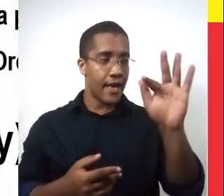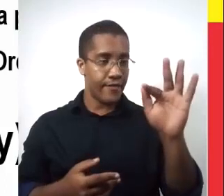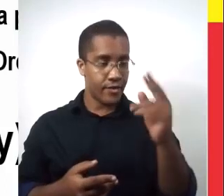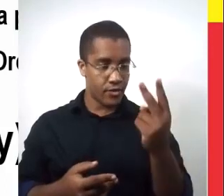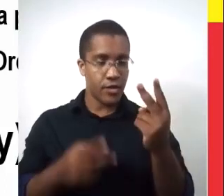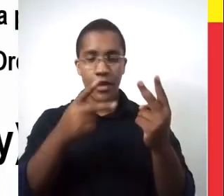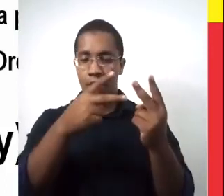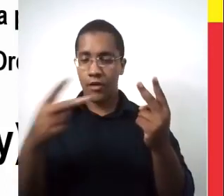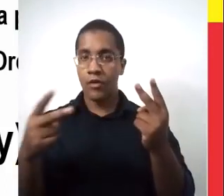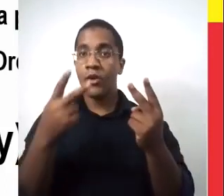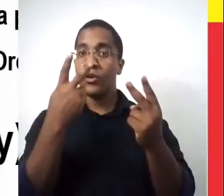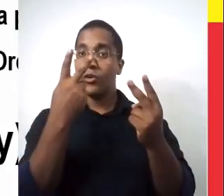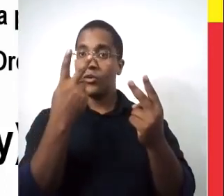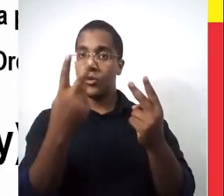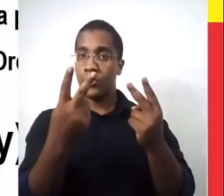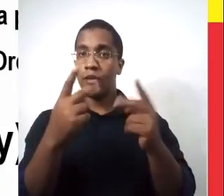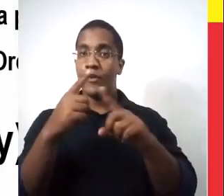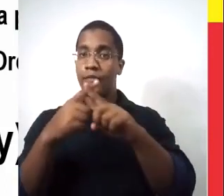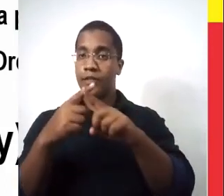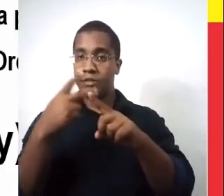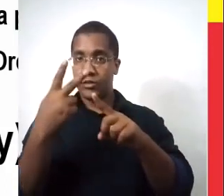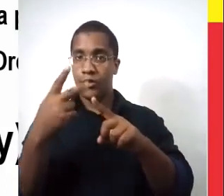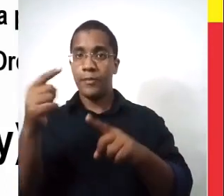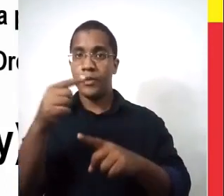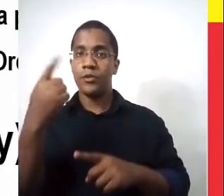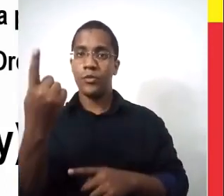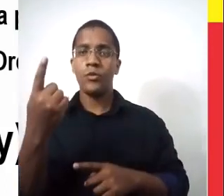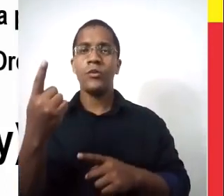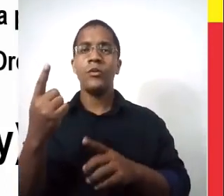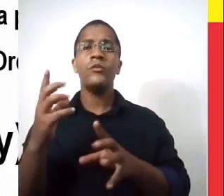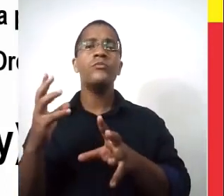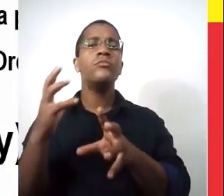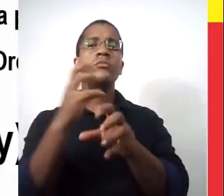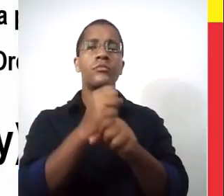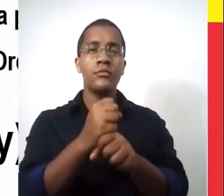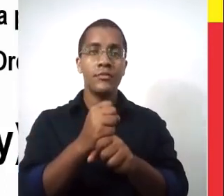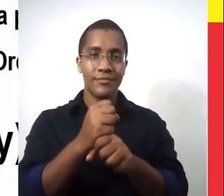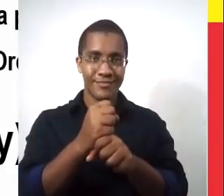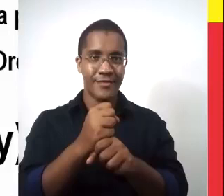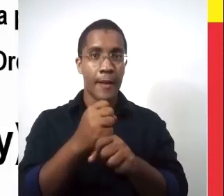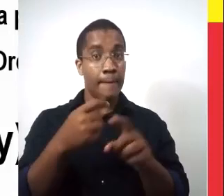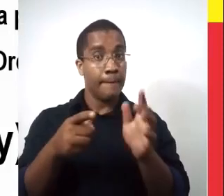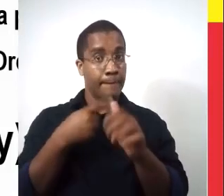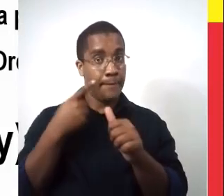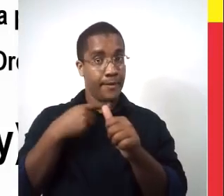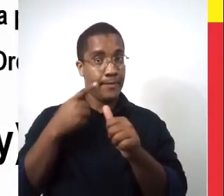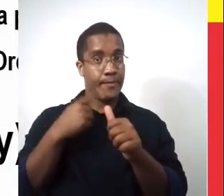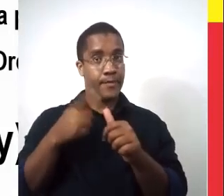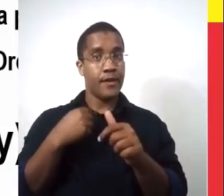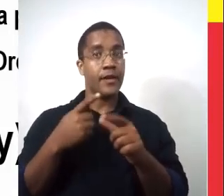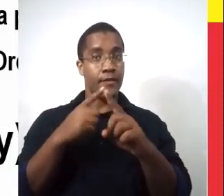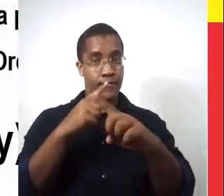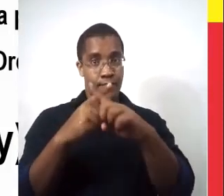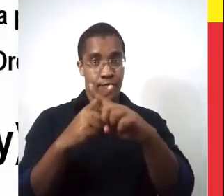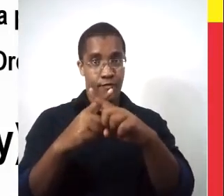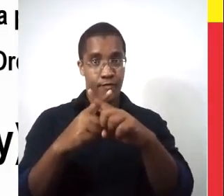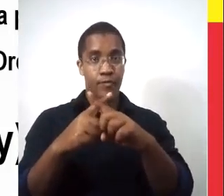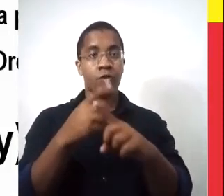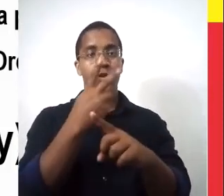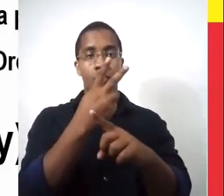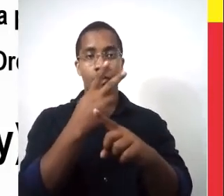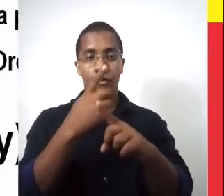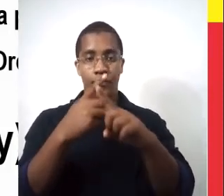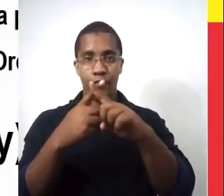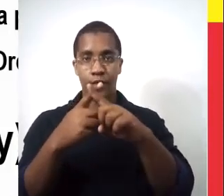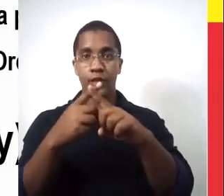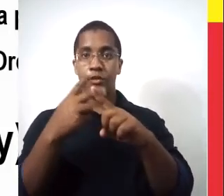igual a 2 vezes 2 menos 1. Fazendo a multiplicação, primeiro, né? Porque prevalece na subtração.